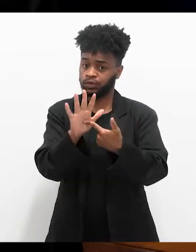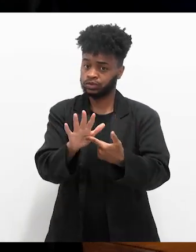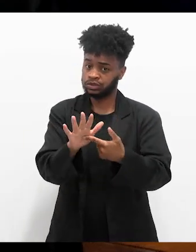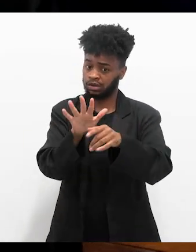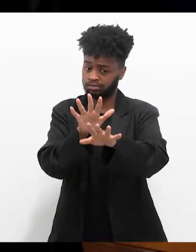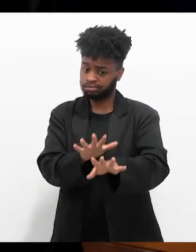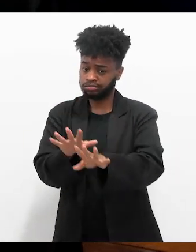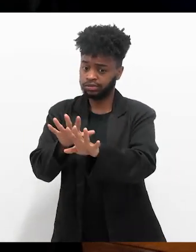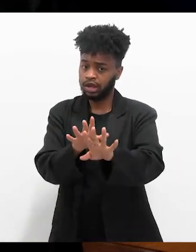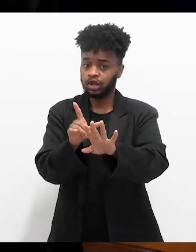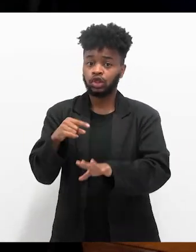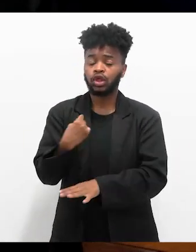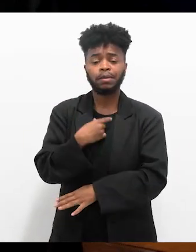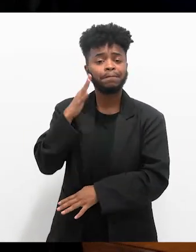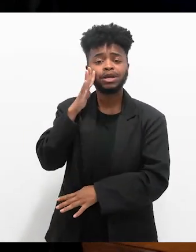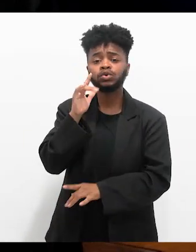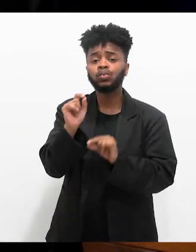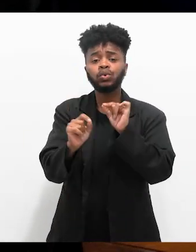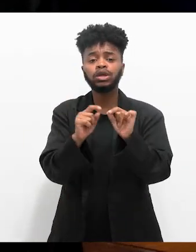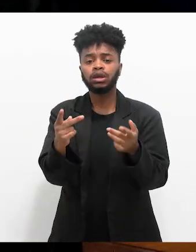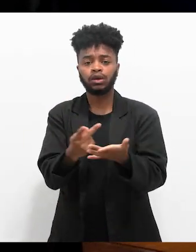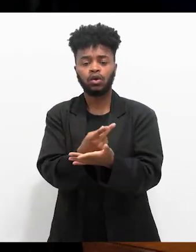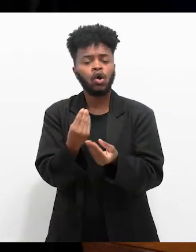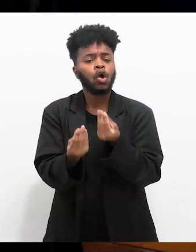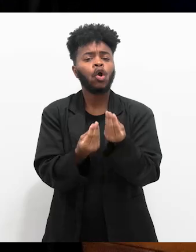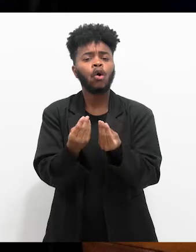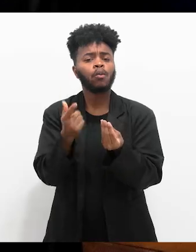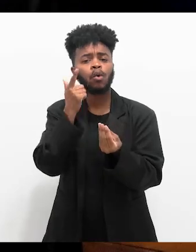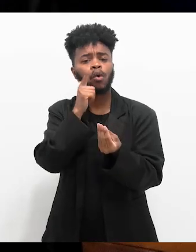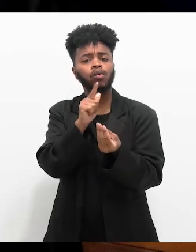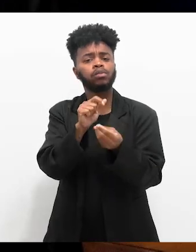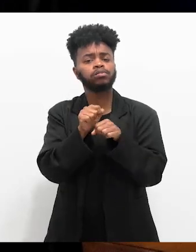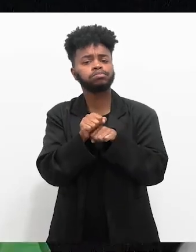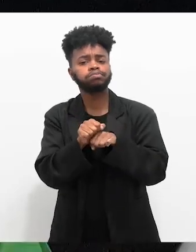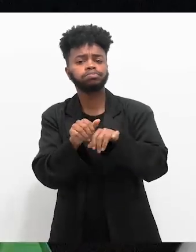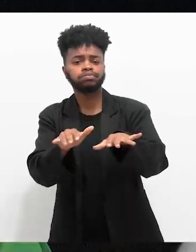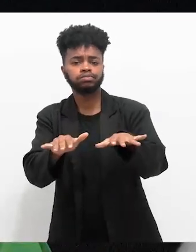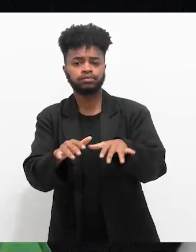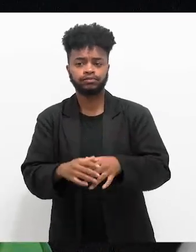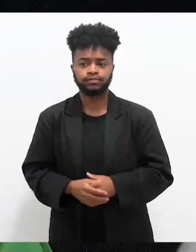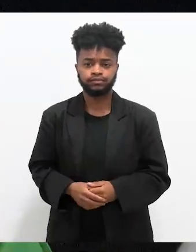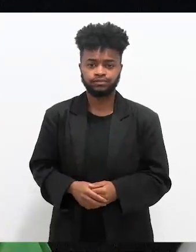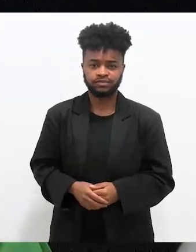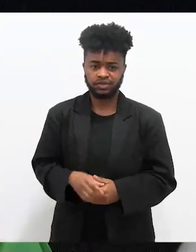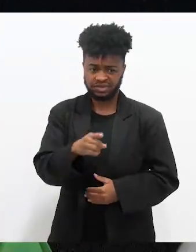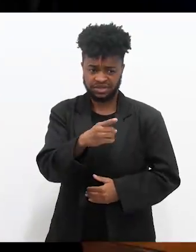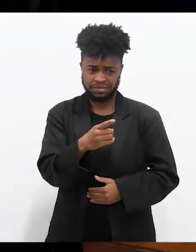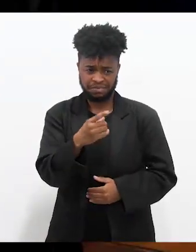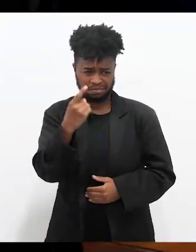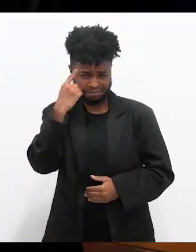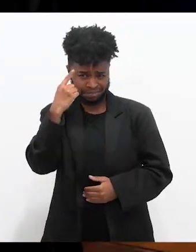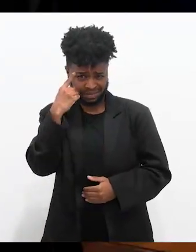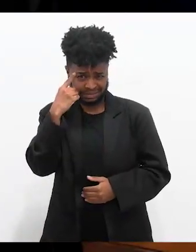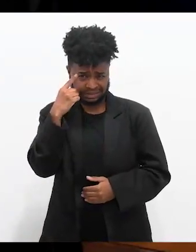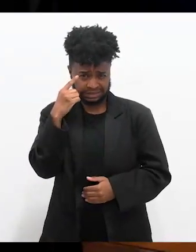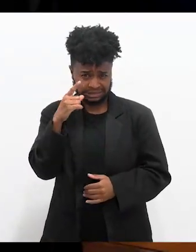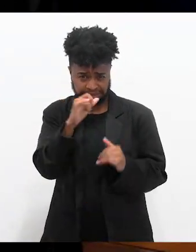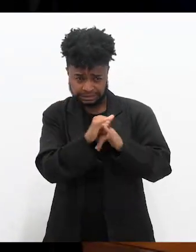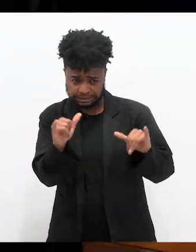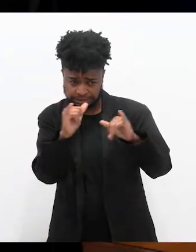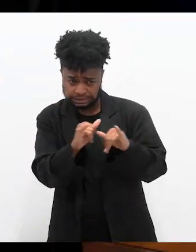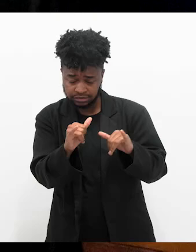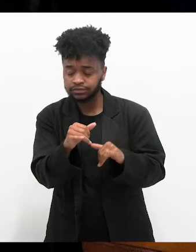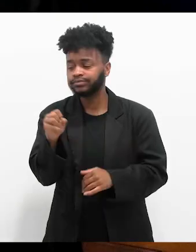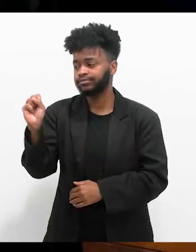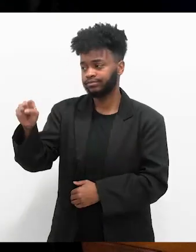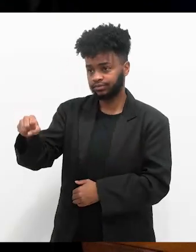pergunta, né? O que será, né? Como conseguirá colocar uma filosofia dessa? Não acende dessa? um sinal vermelho? Acende demais. E